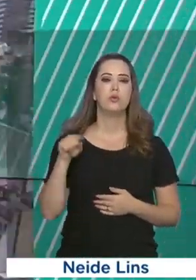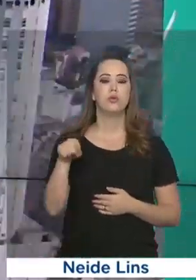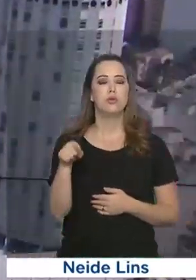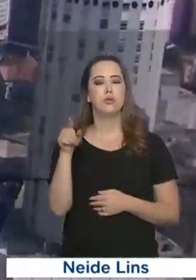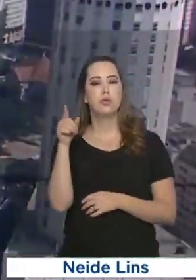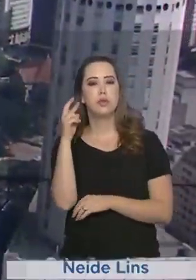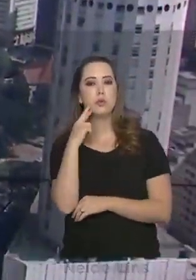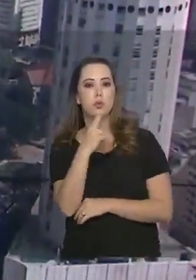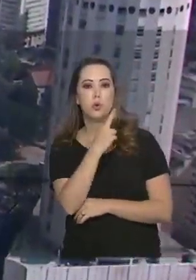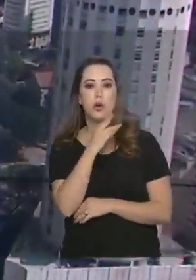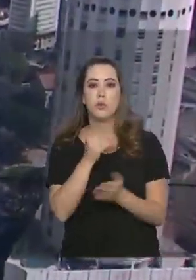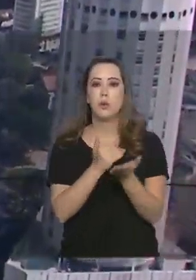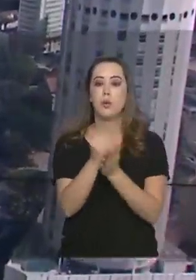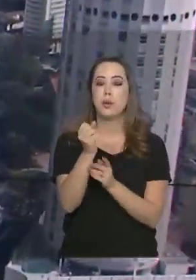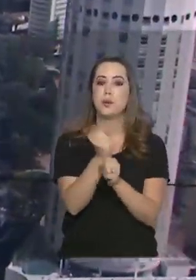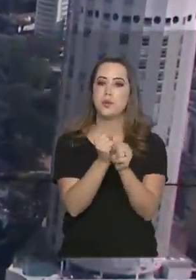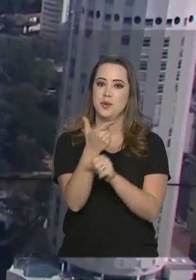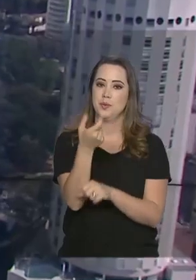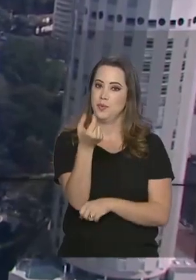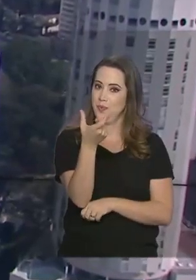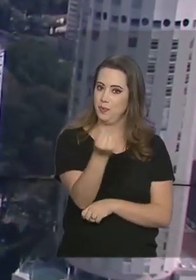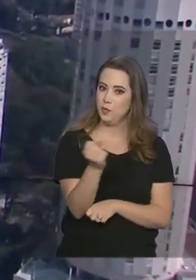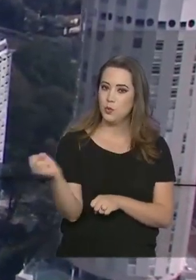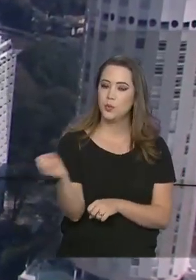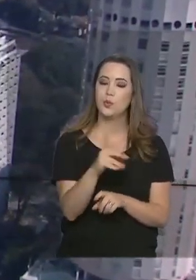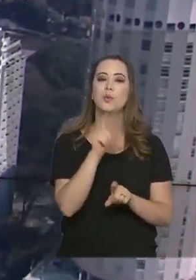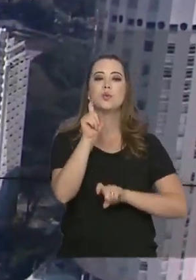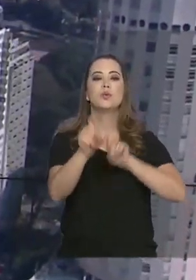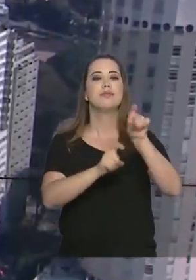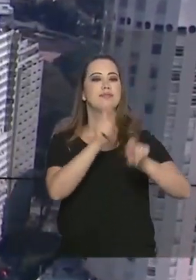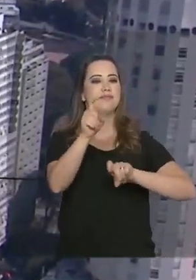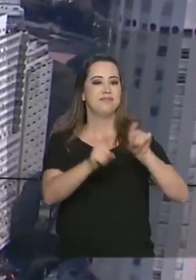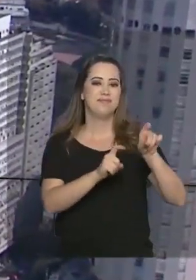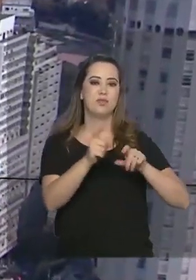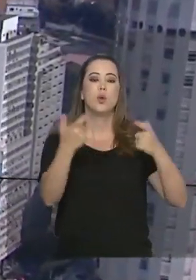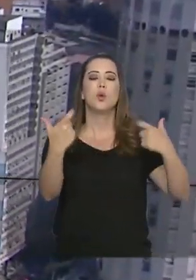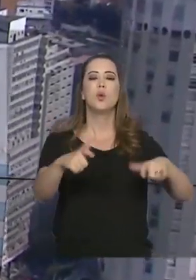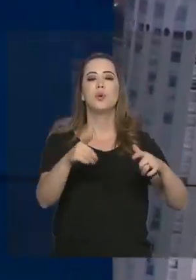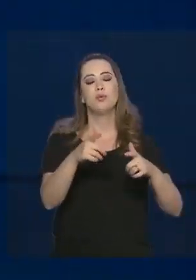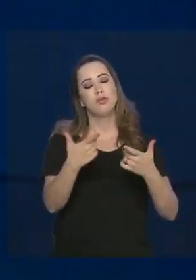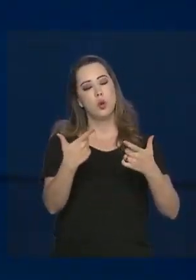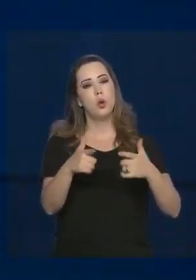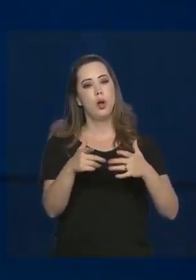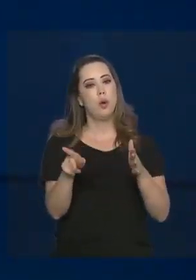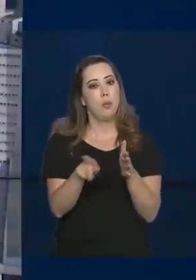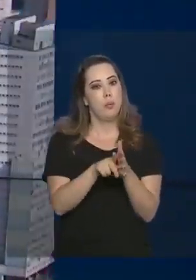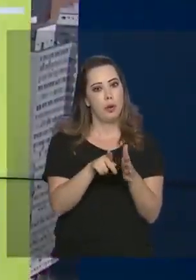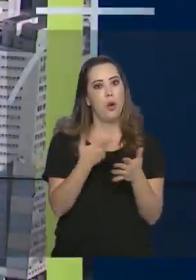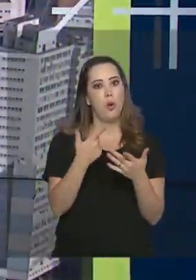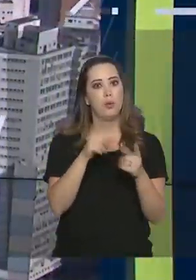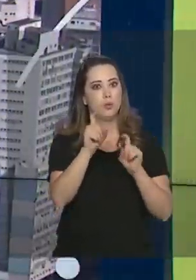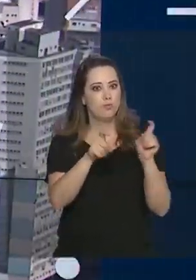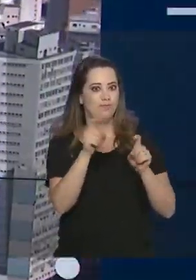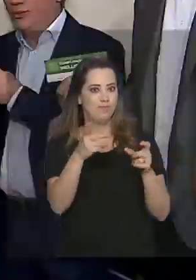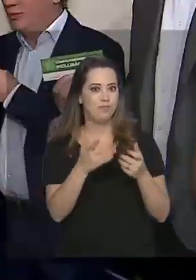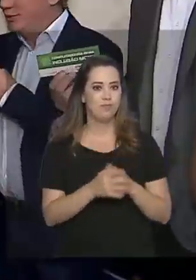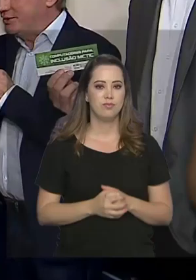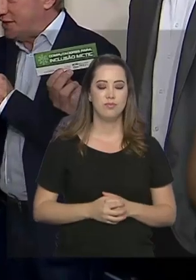Vista, em Roraima, vão começar o ano letivo de 2020 com novos computadores e laboratórios de informática.